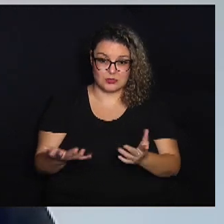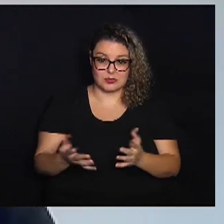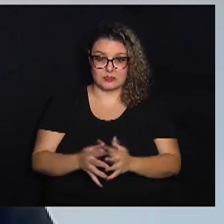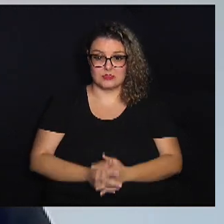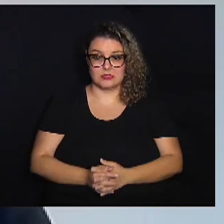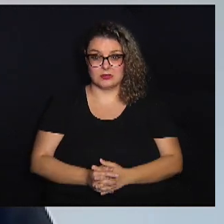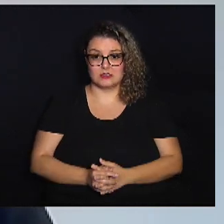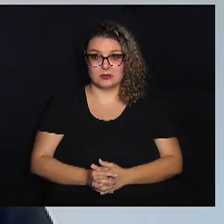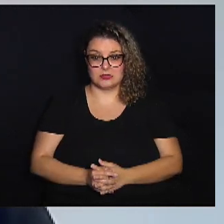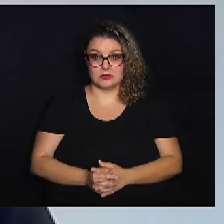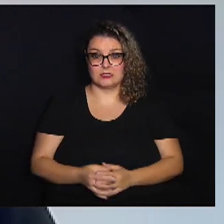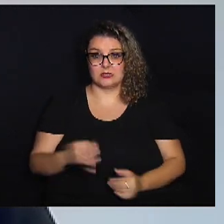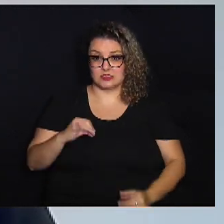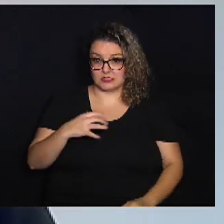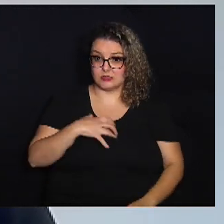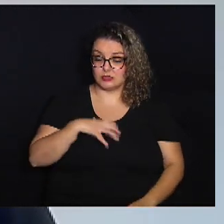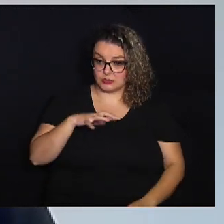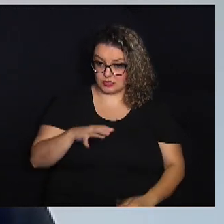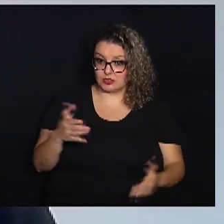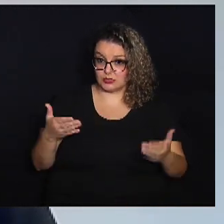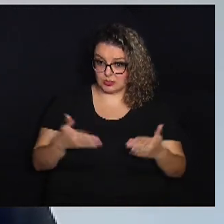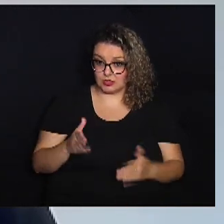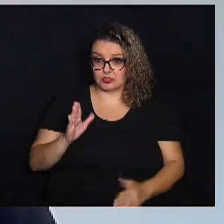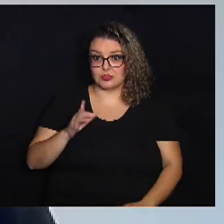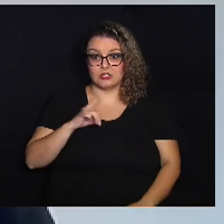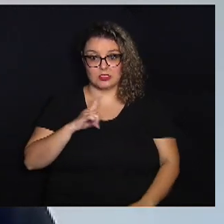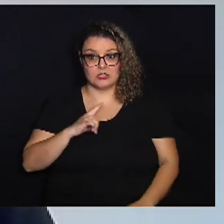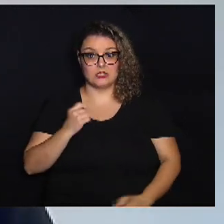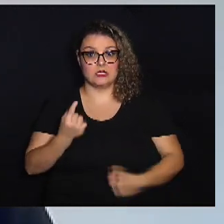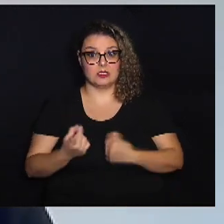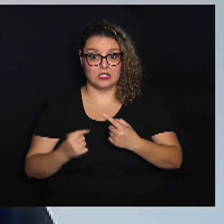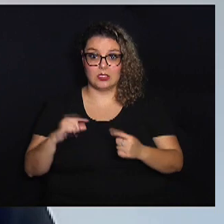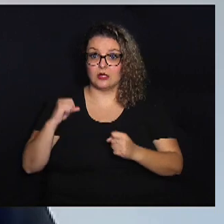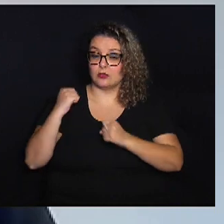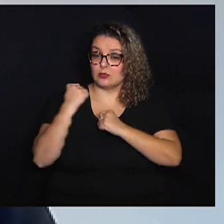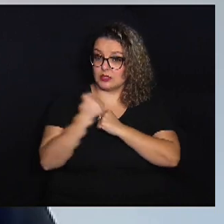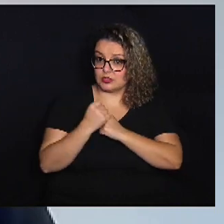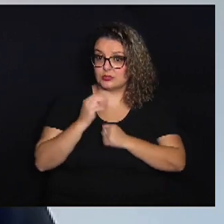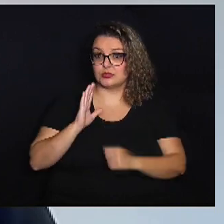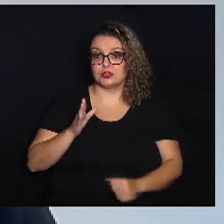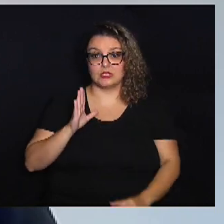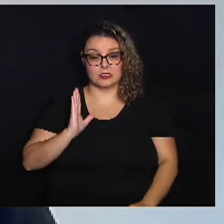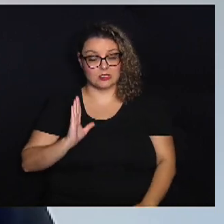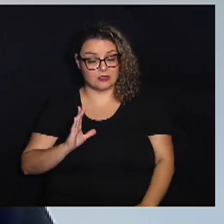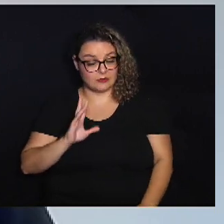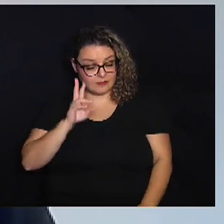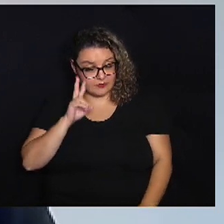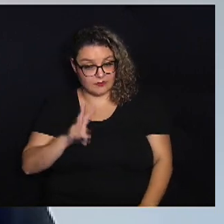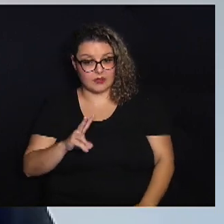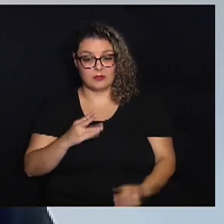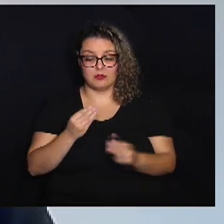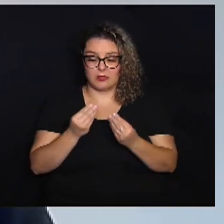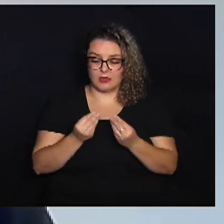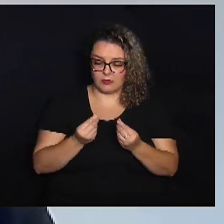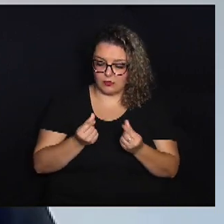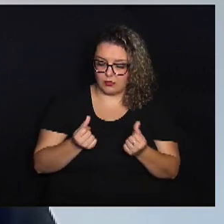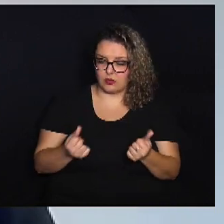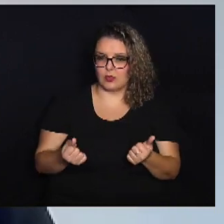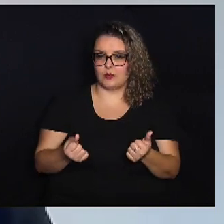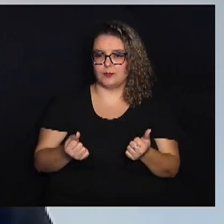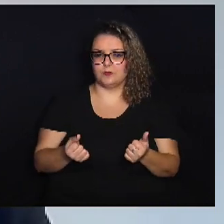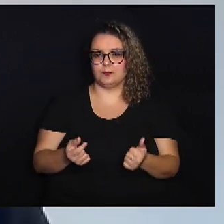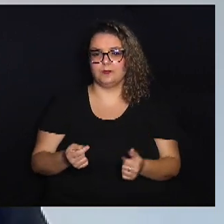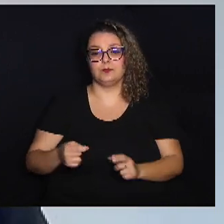se na condição atual, em que já existe alguma proteção, a gente está vendo uma grande degradação do